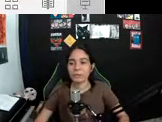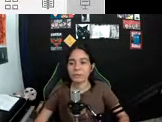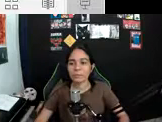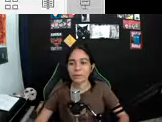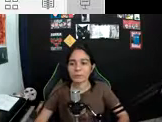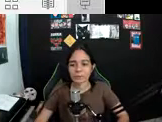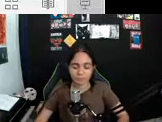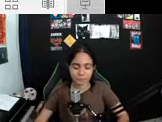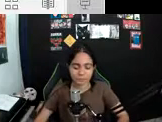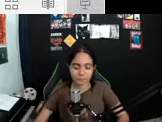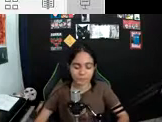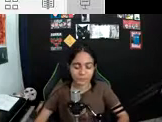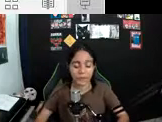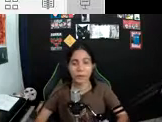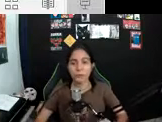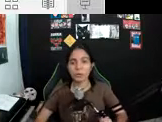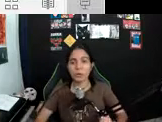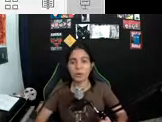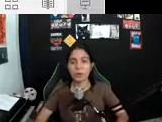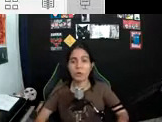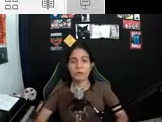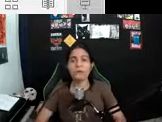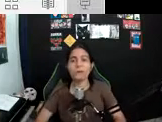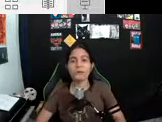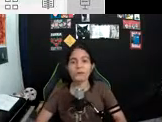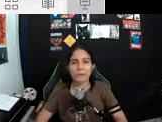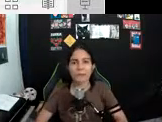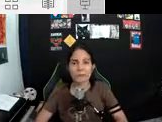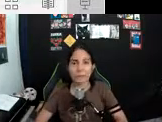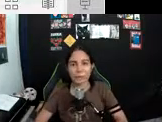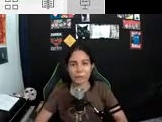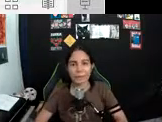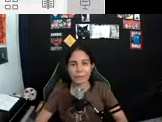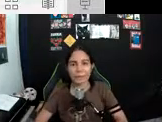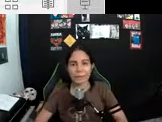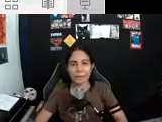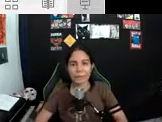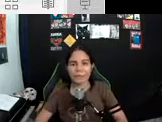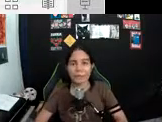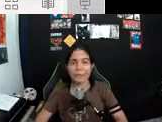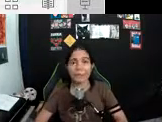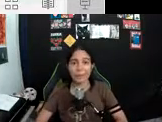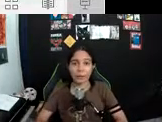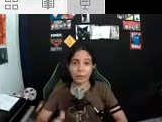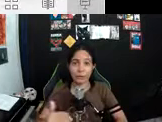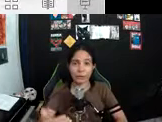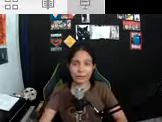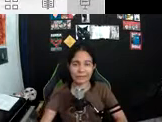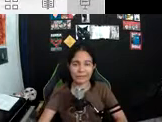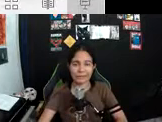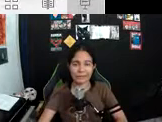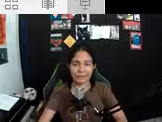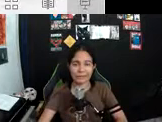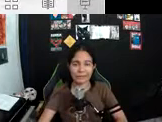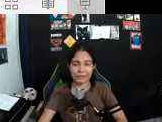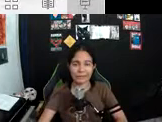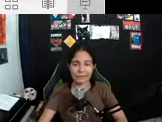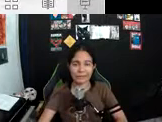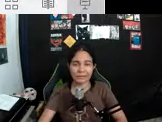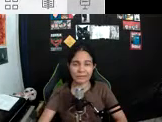o conhecimento, não só do que vocês, como profissionais, devem ter como